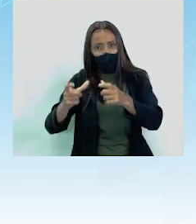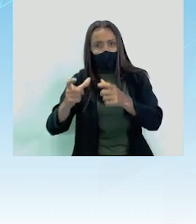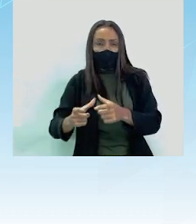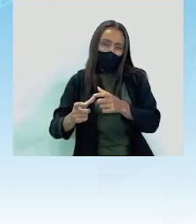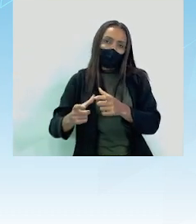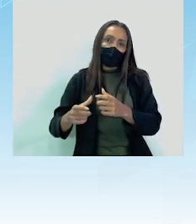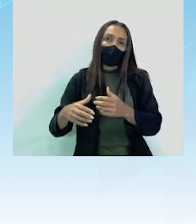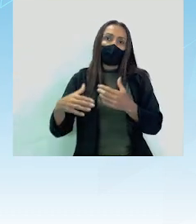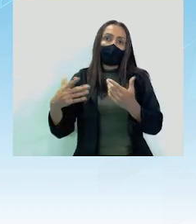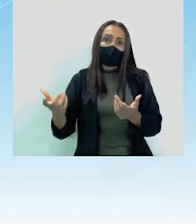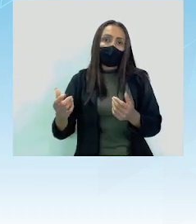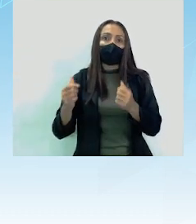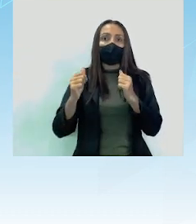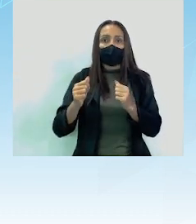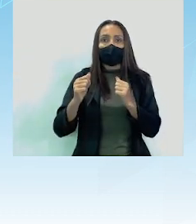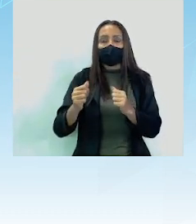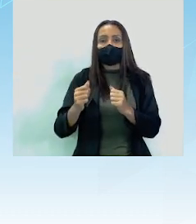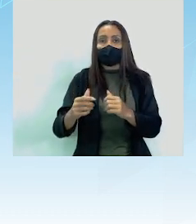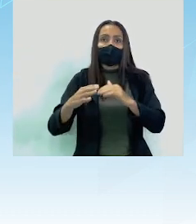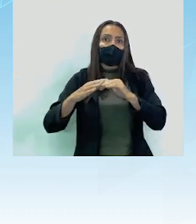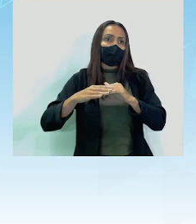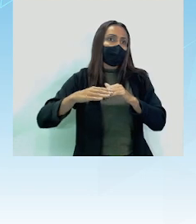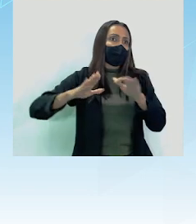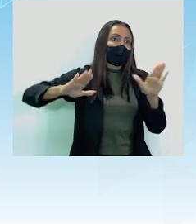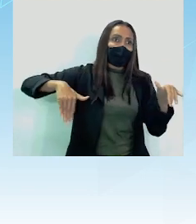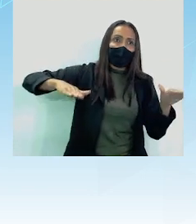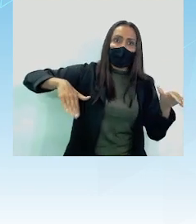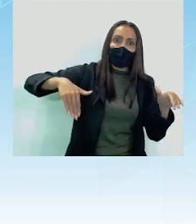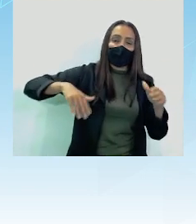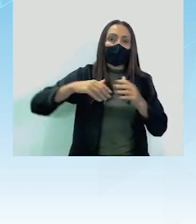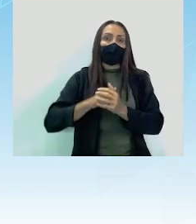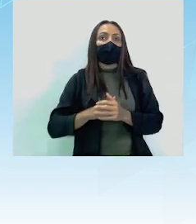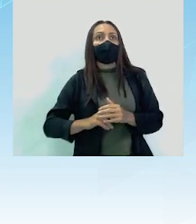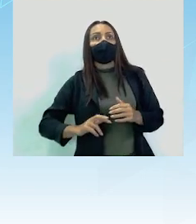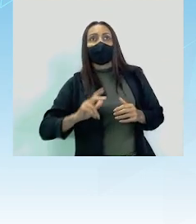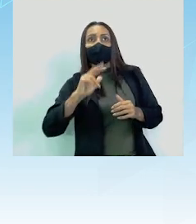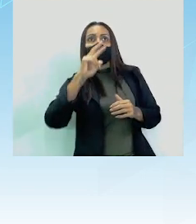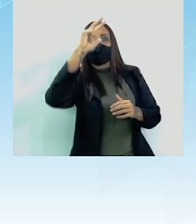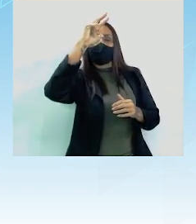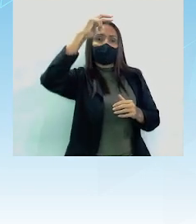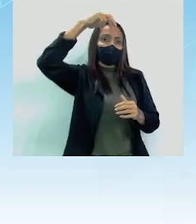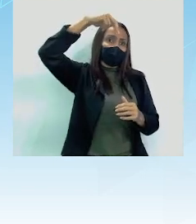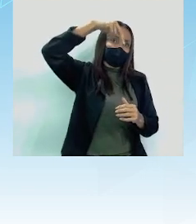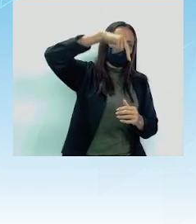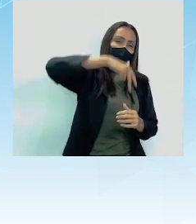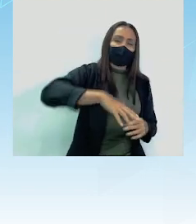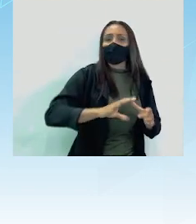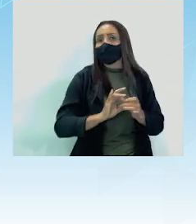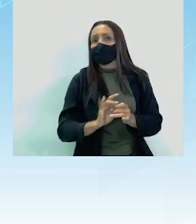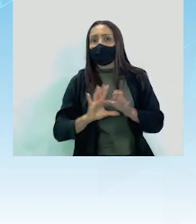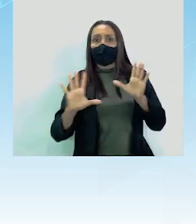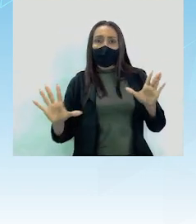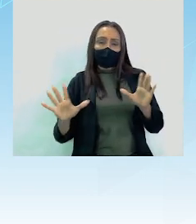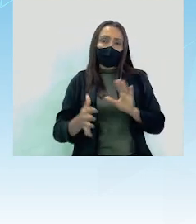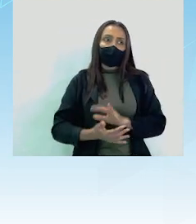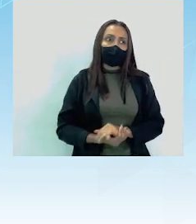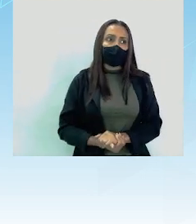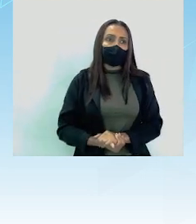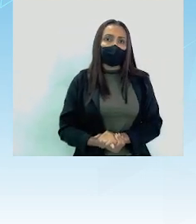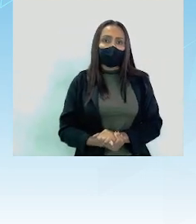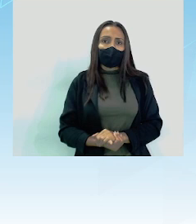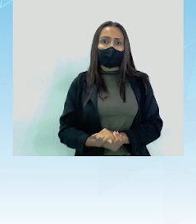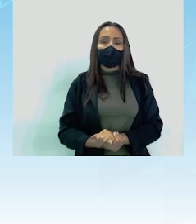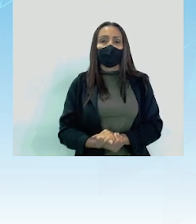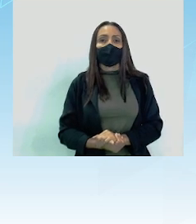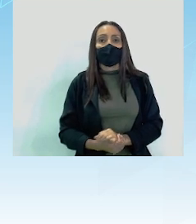trilhas podem passar pela praia, podem passar por subidas e descidas também, enfim, ela é livre para passar por vários lugares. Né? Então